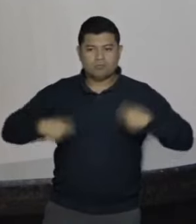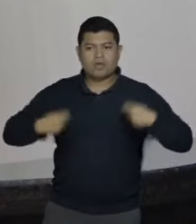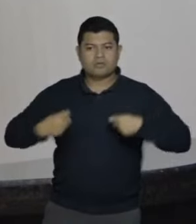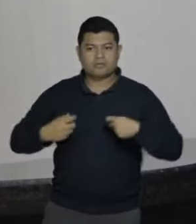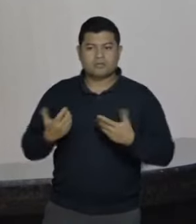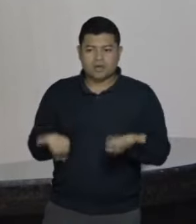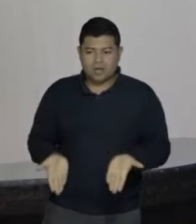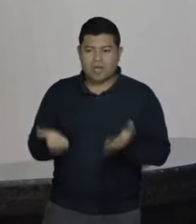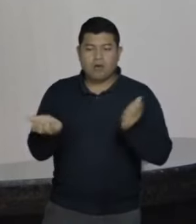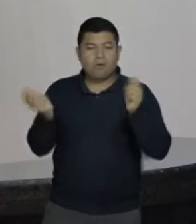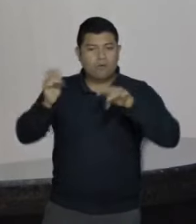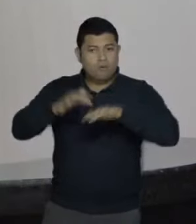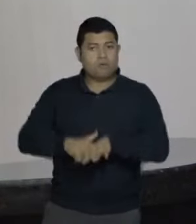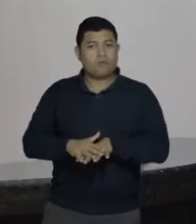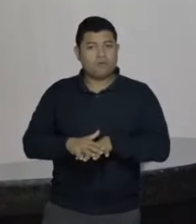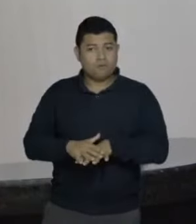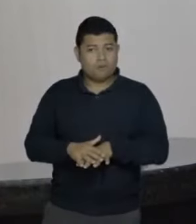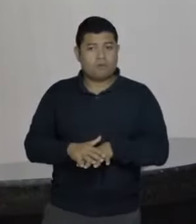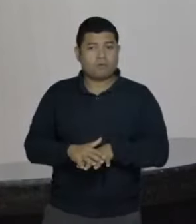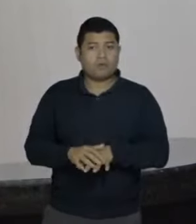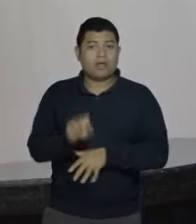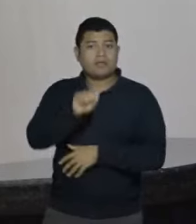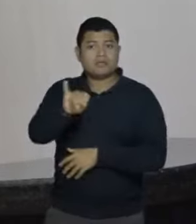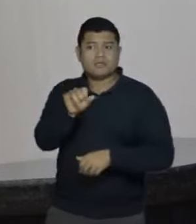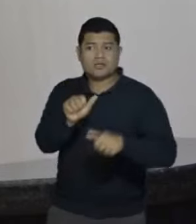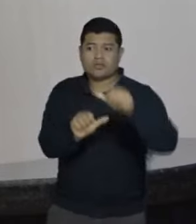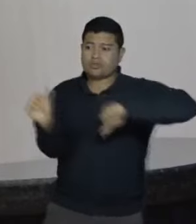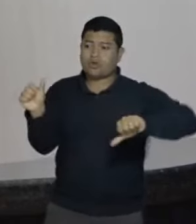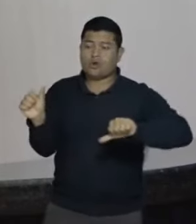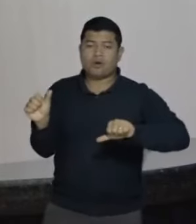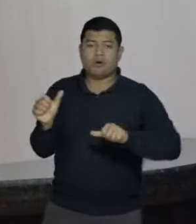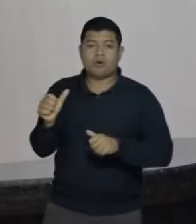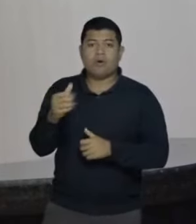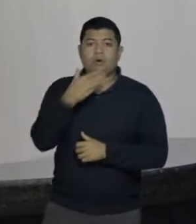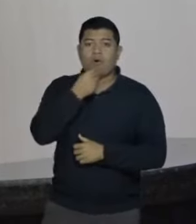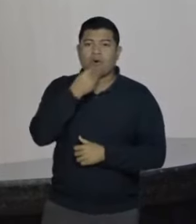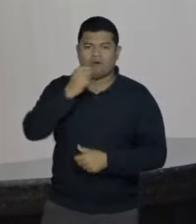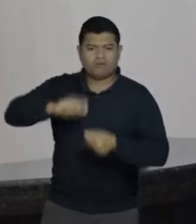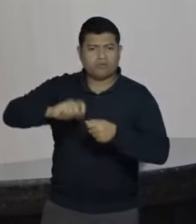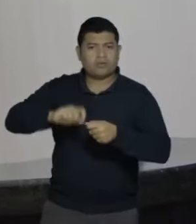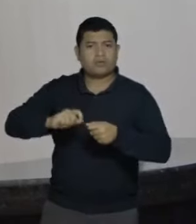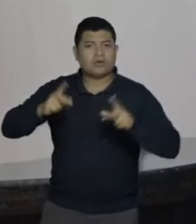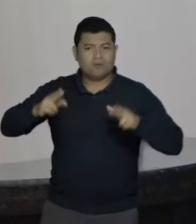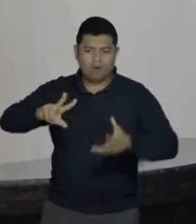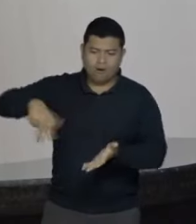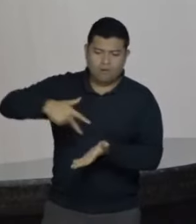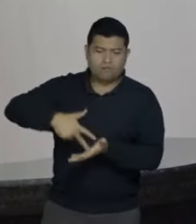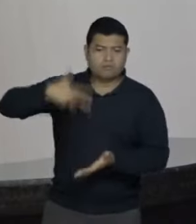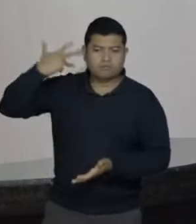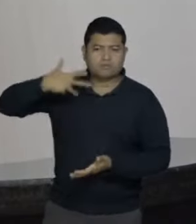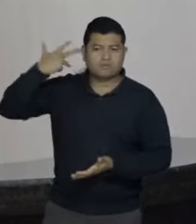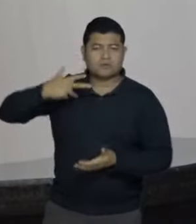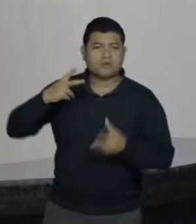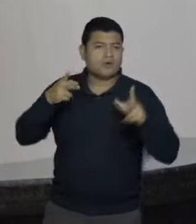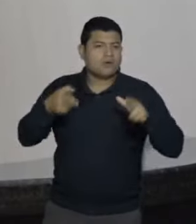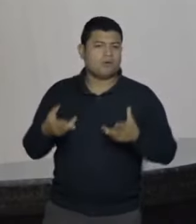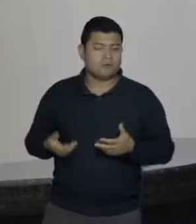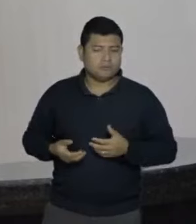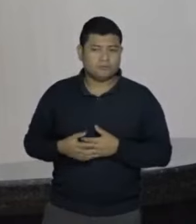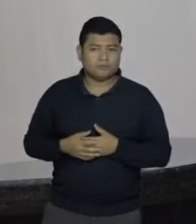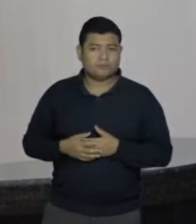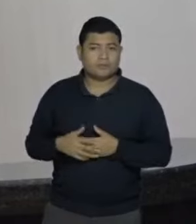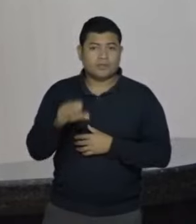mulheres e se fosse um inverso tenho certeza que os homens fariam a mesma fala que que eu estou fazendo se fosse